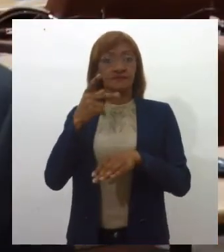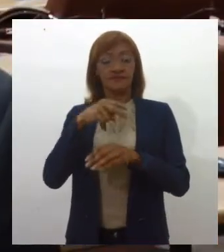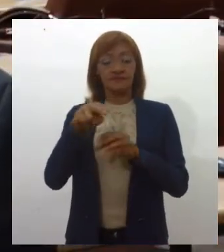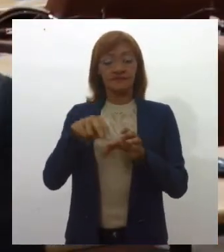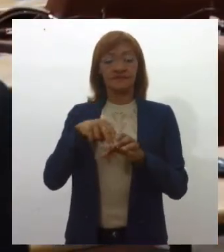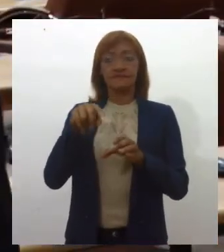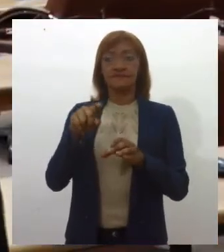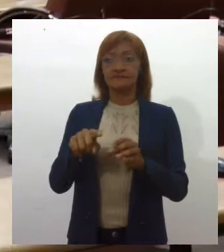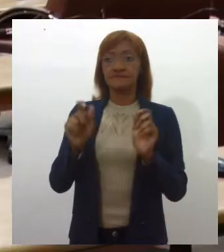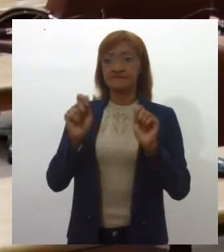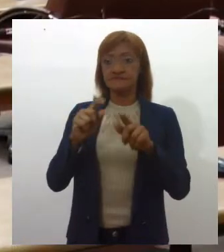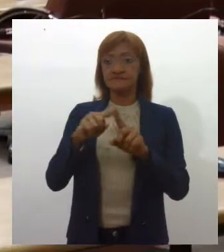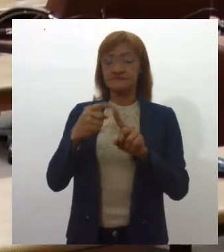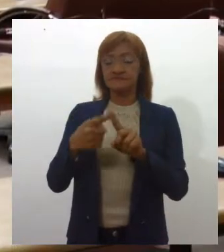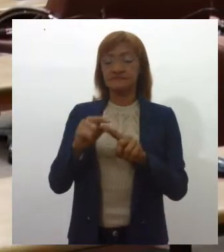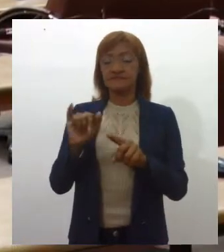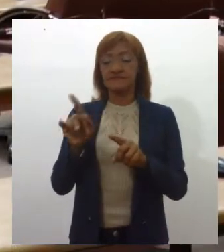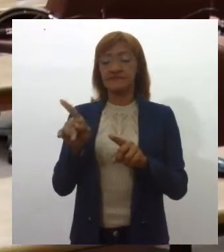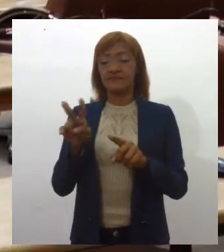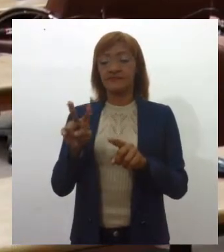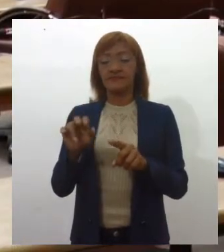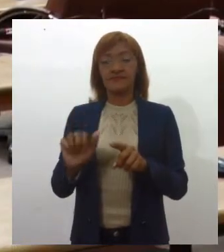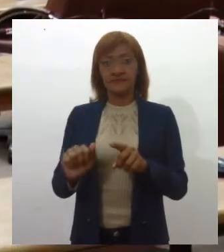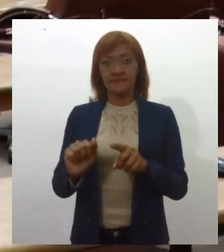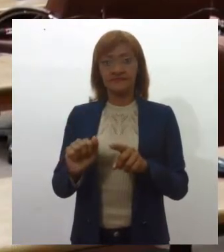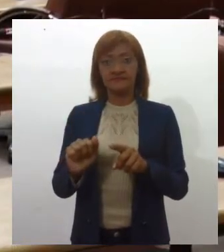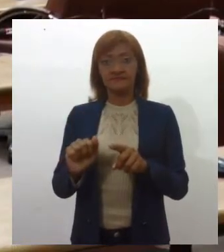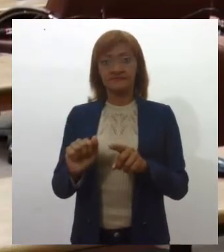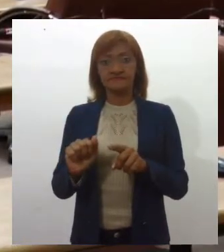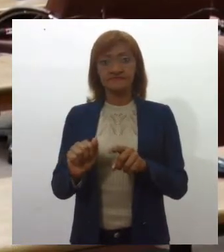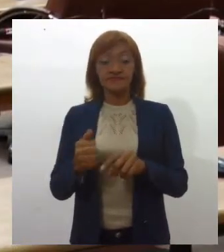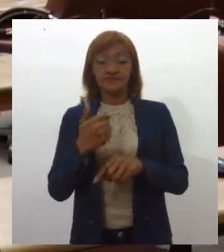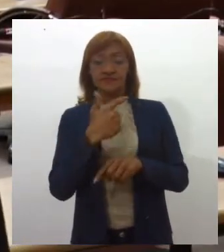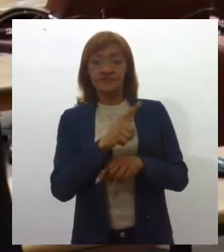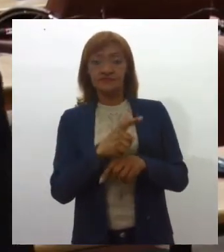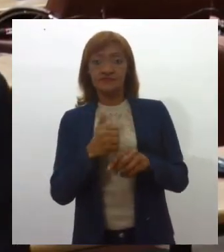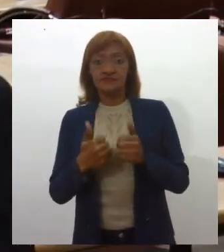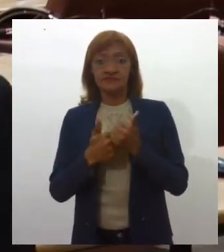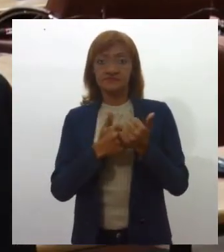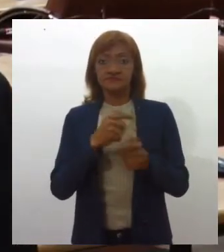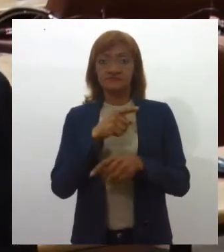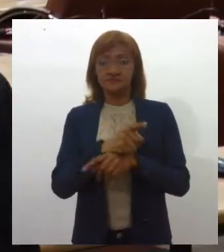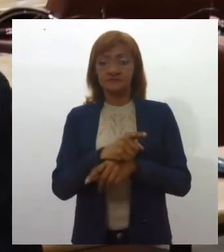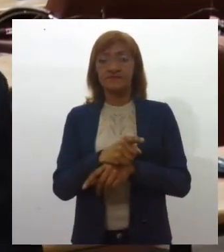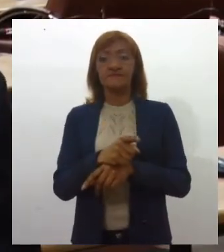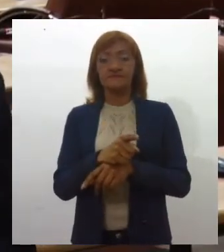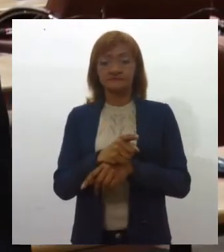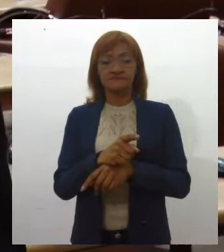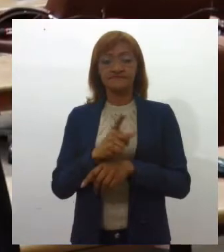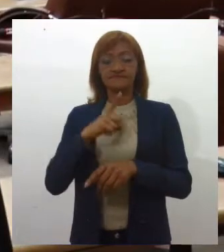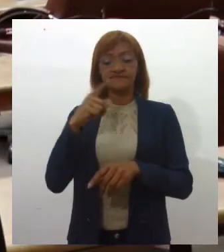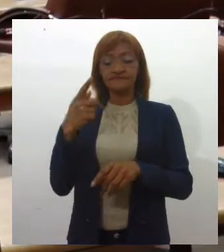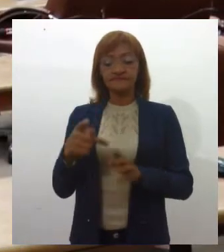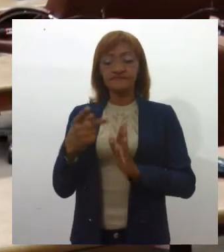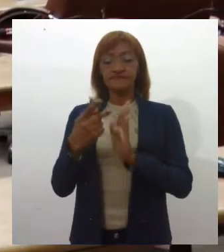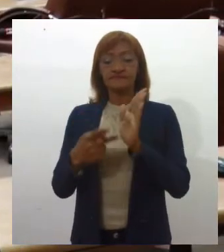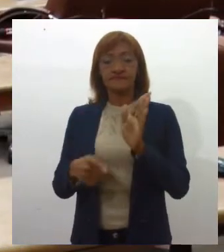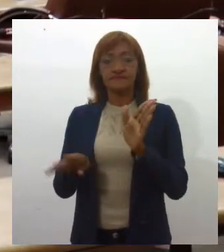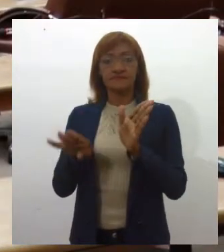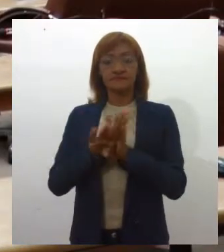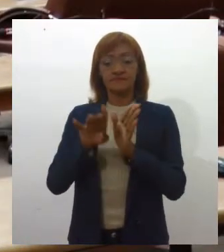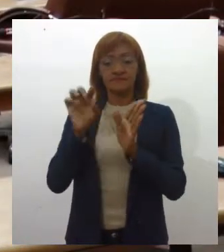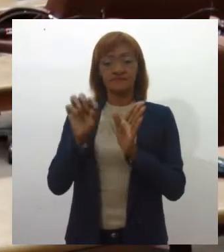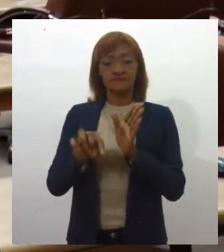haveria aumento de IPVA, diziam e afirmavam que há um projeto, ou que havia um projeto na casa